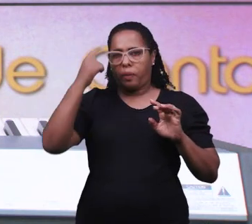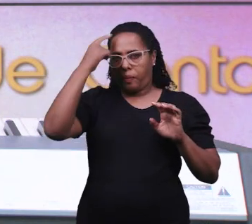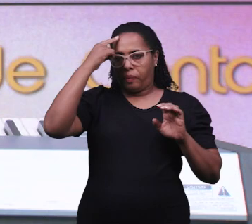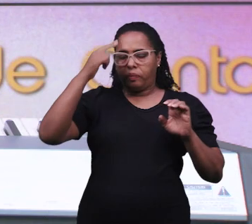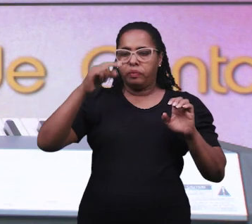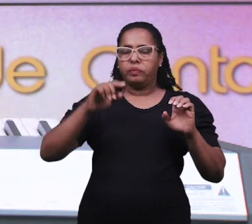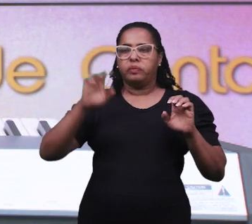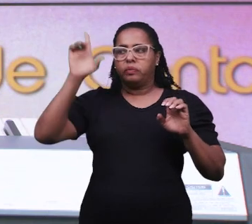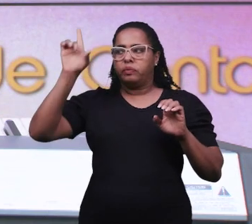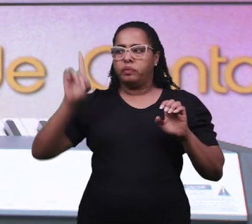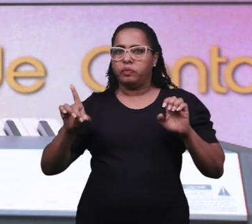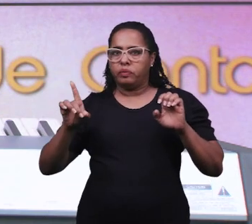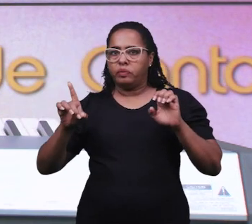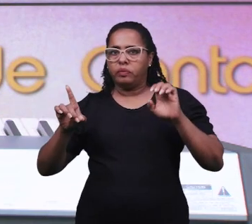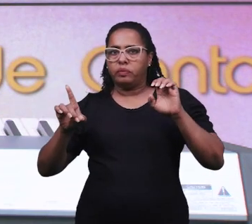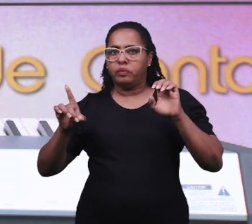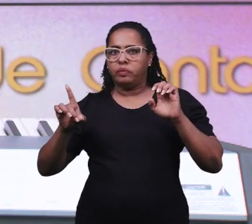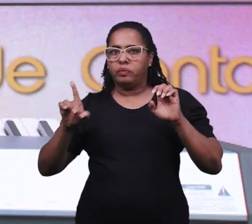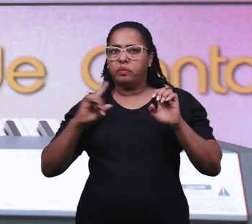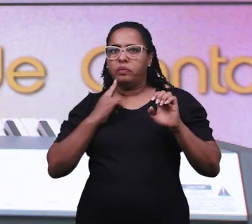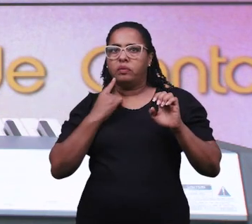quatro extremidades. Direita.